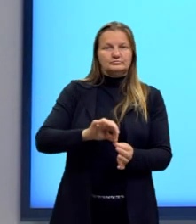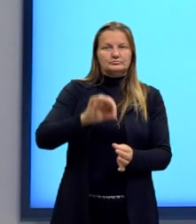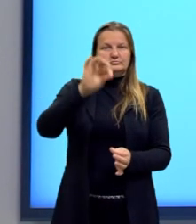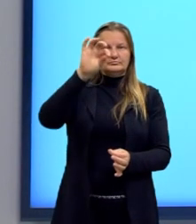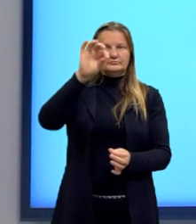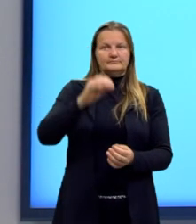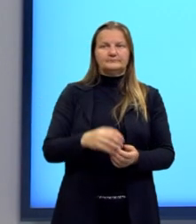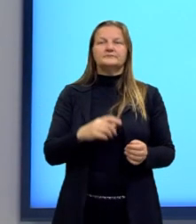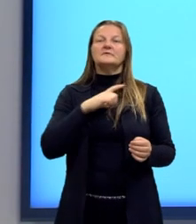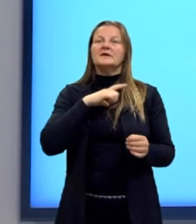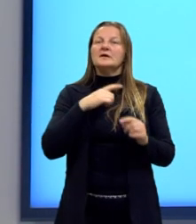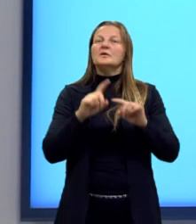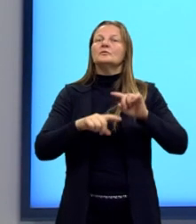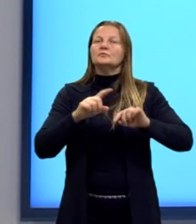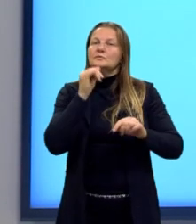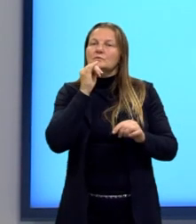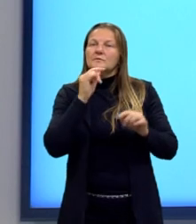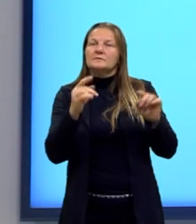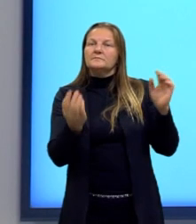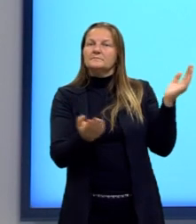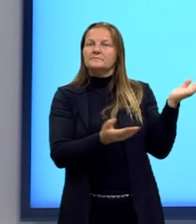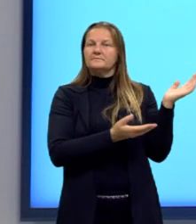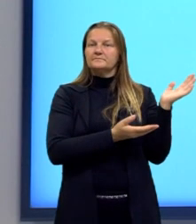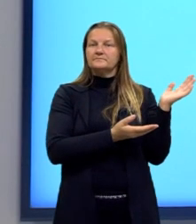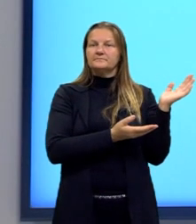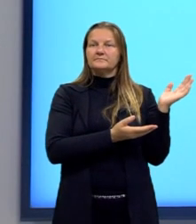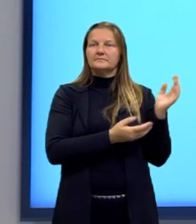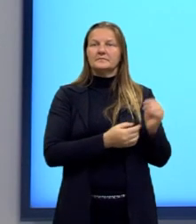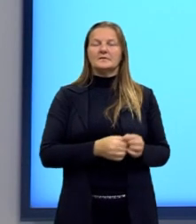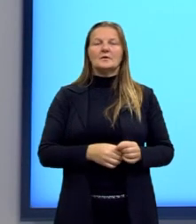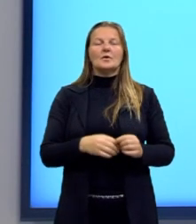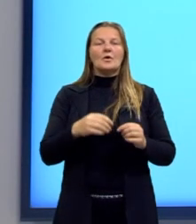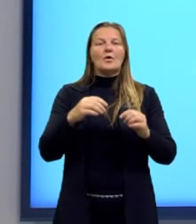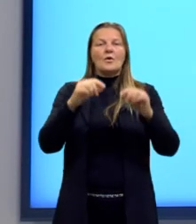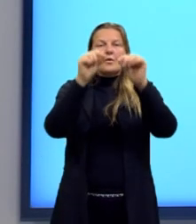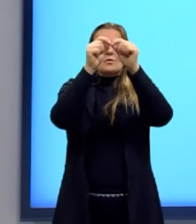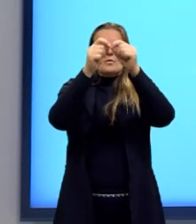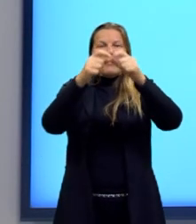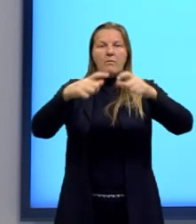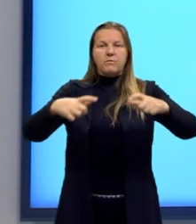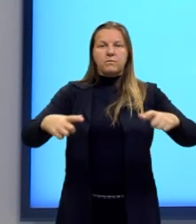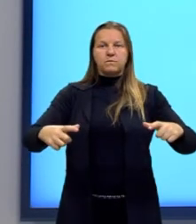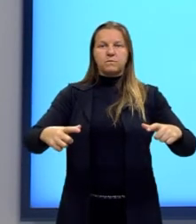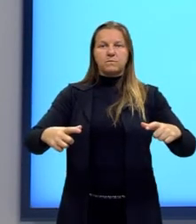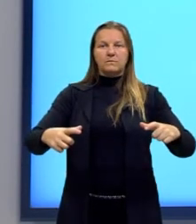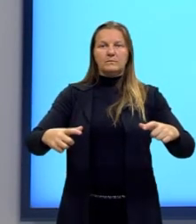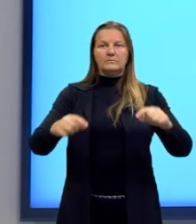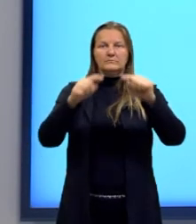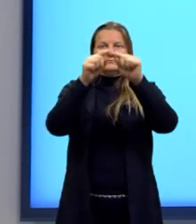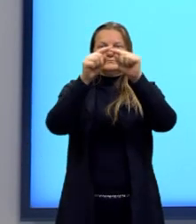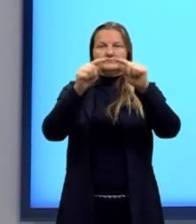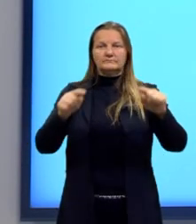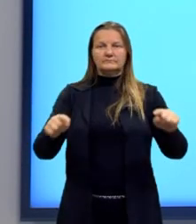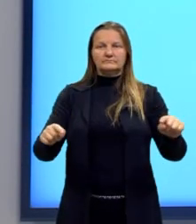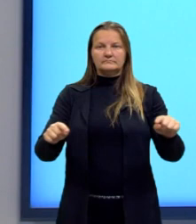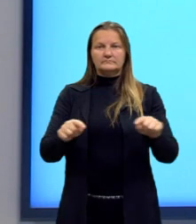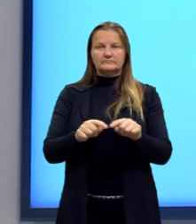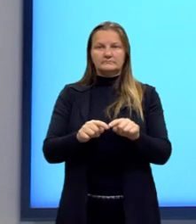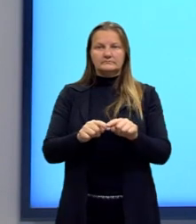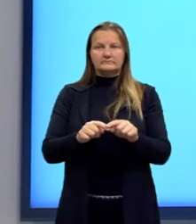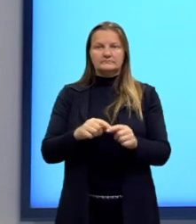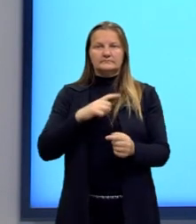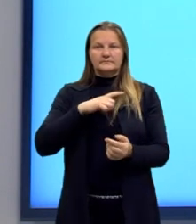o e temos ainda o cone equilátero ele precisa ser necessariamente reto